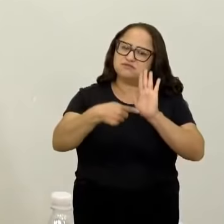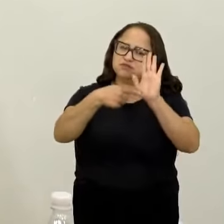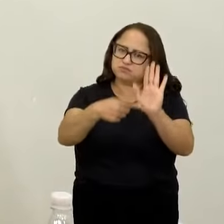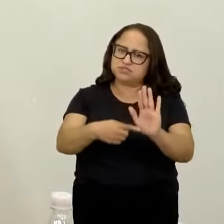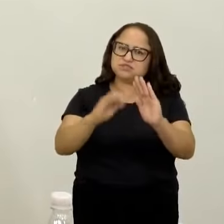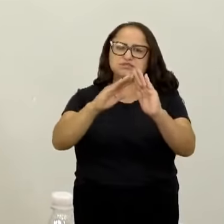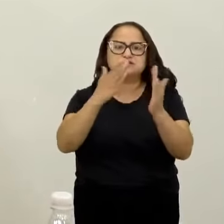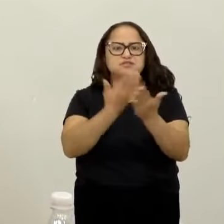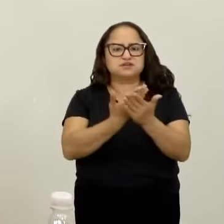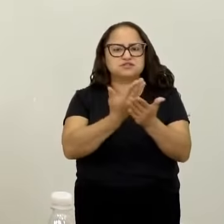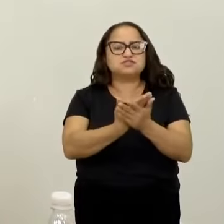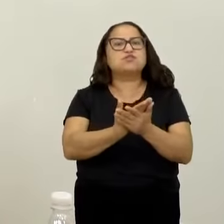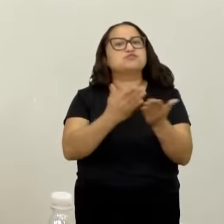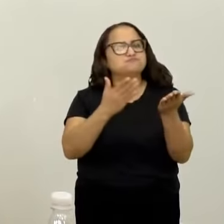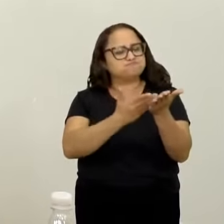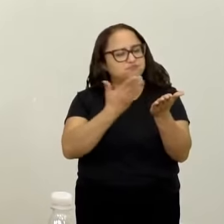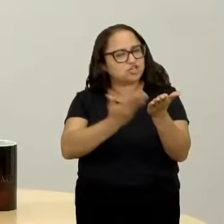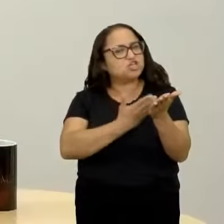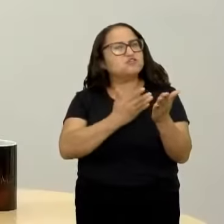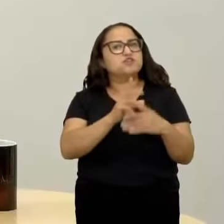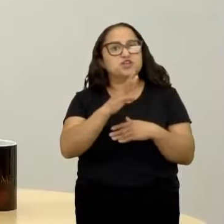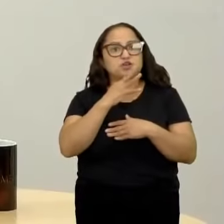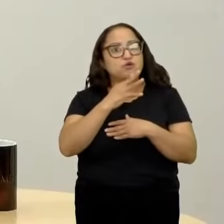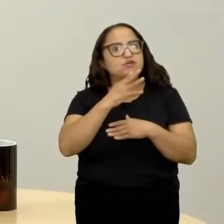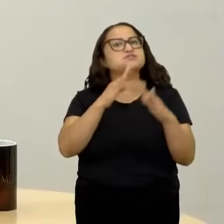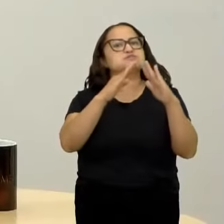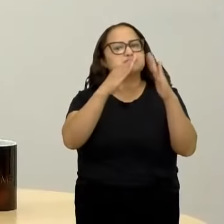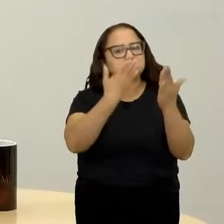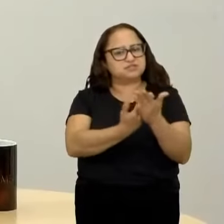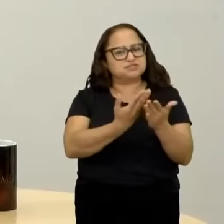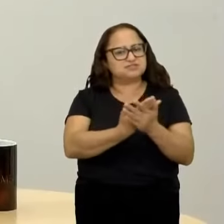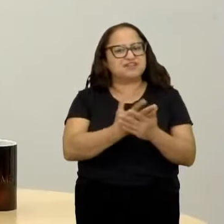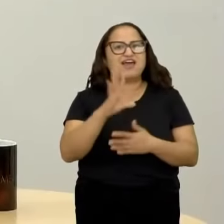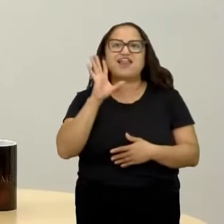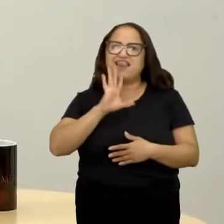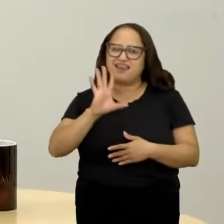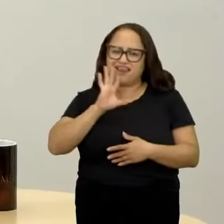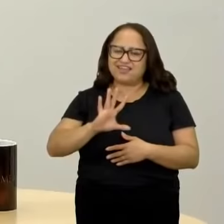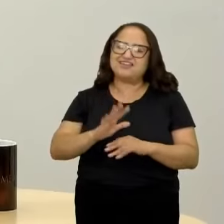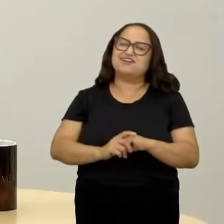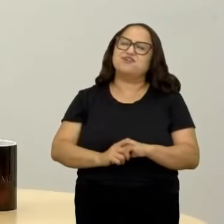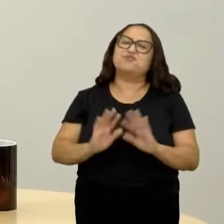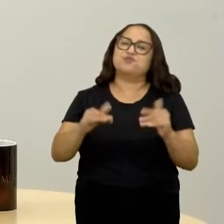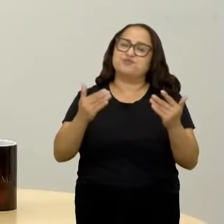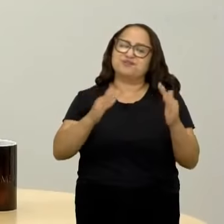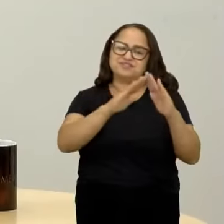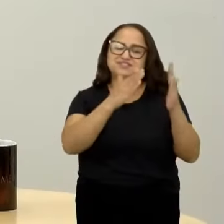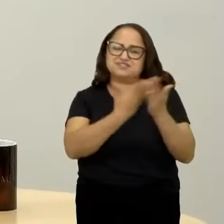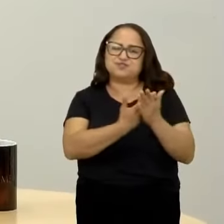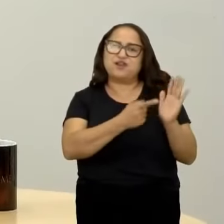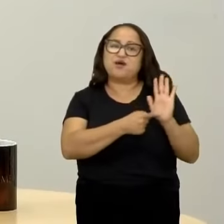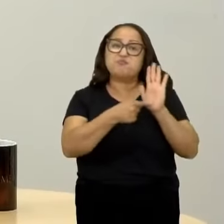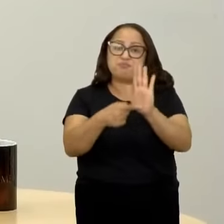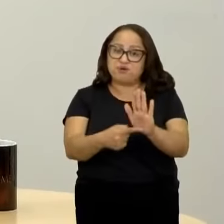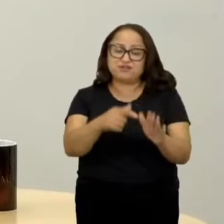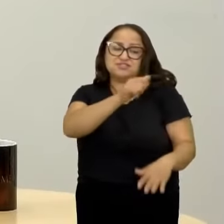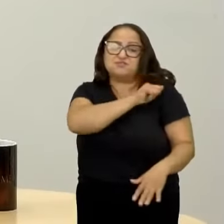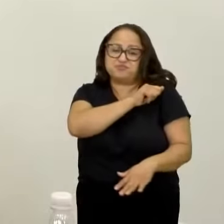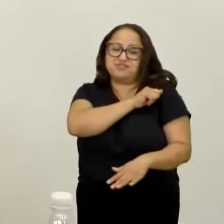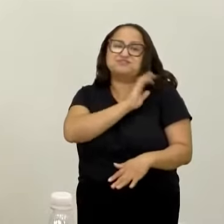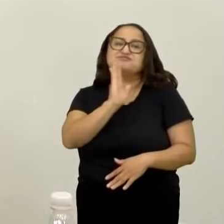apresentado na escola conhecer essa obra na escola quando a escola trabalha né Essas obras e e traz para o aluno essa